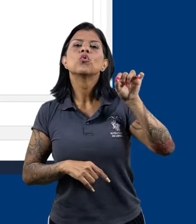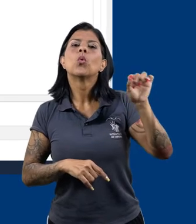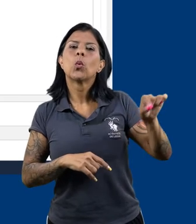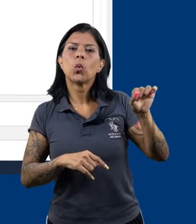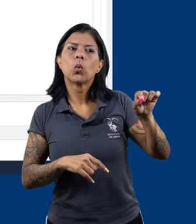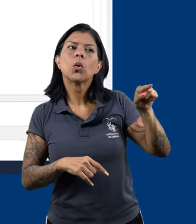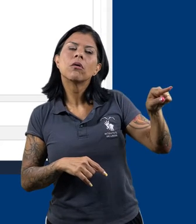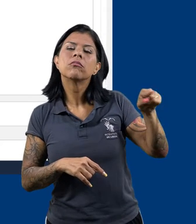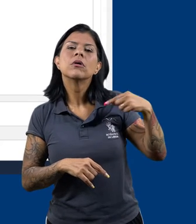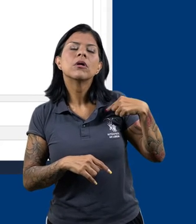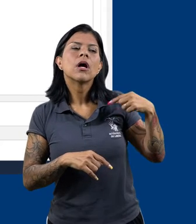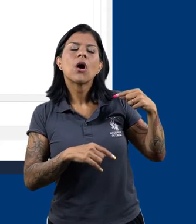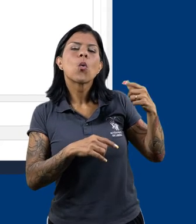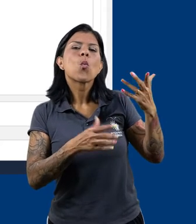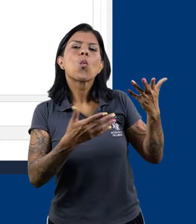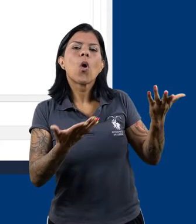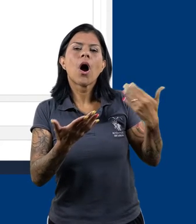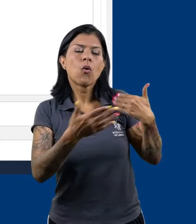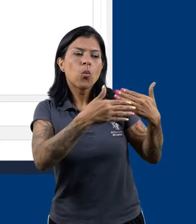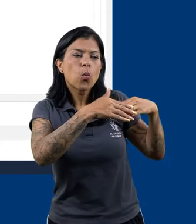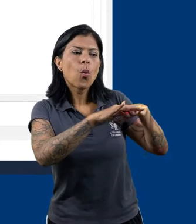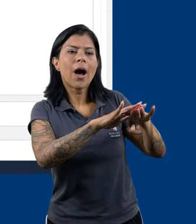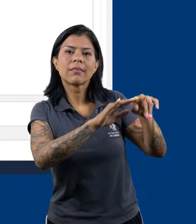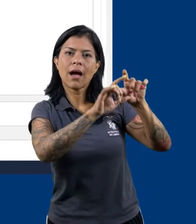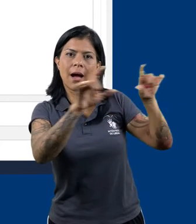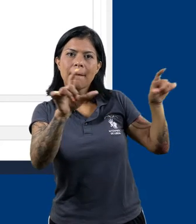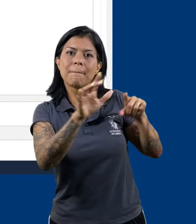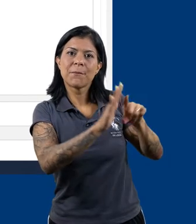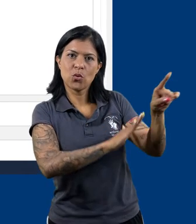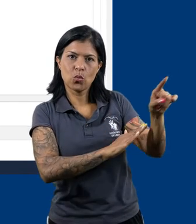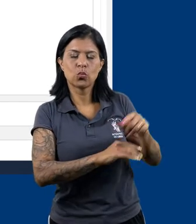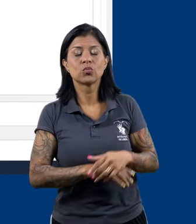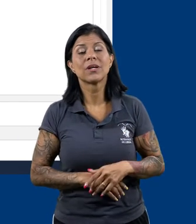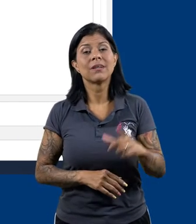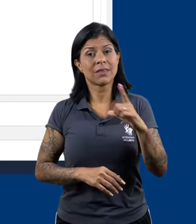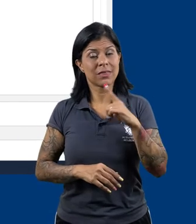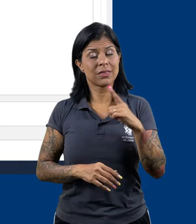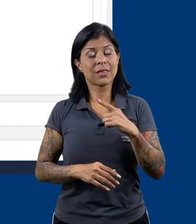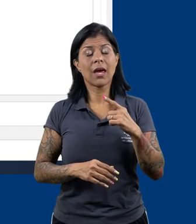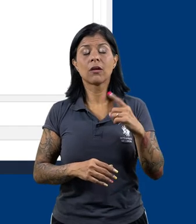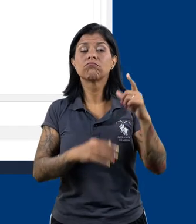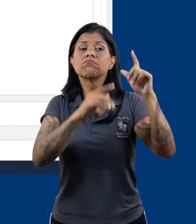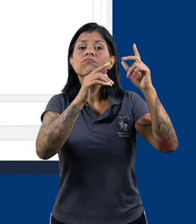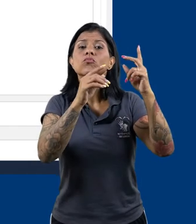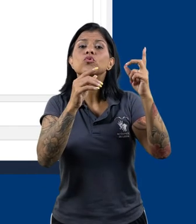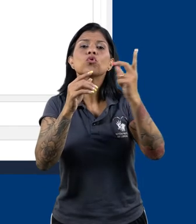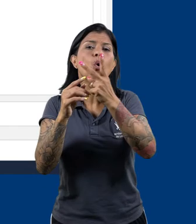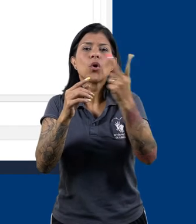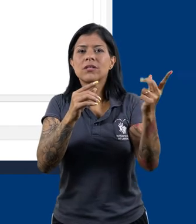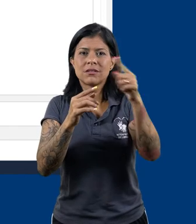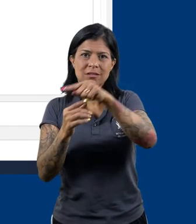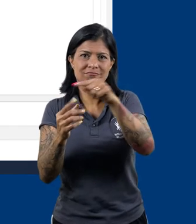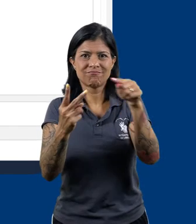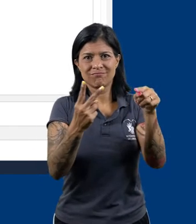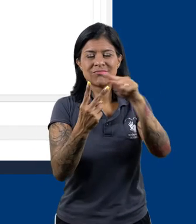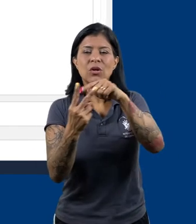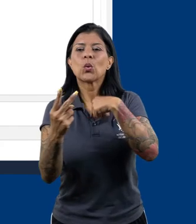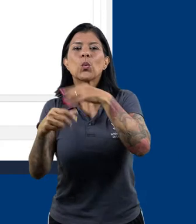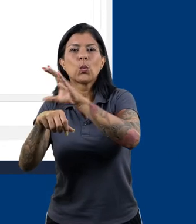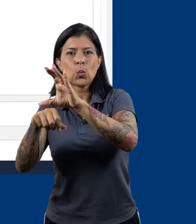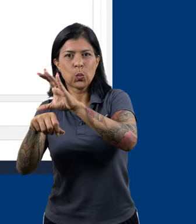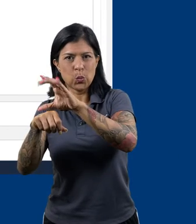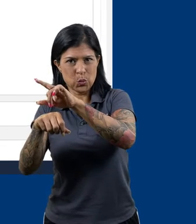primeiro o banco, onde essa questão será armazenada. Repare que eu tenho dois bancos disponíveis. O banco do